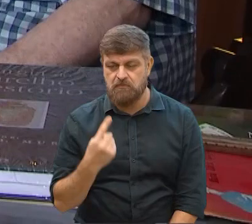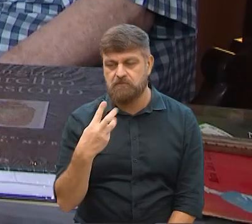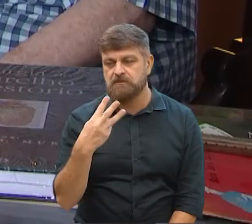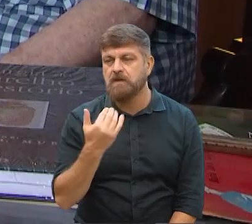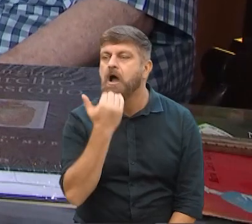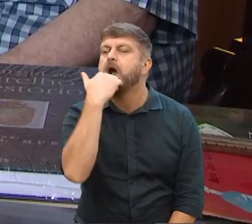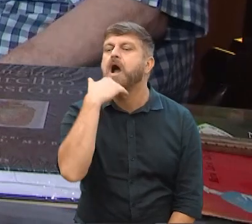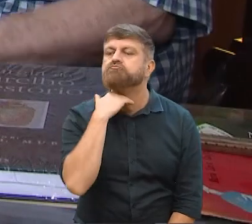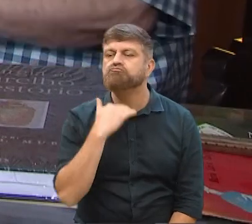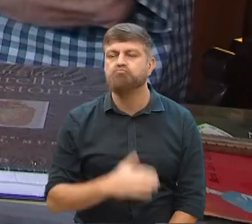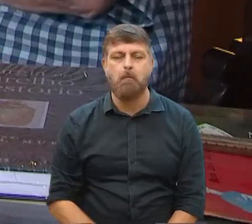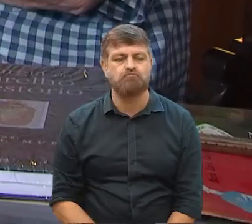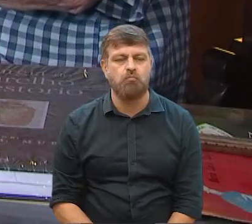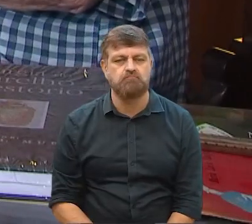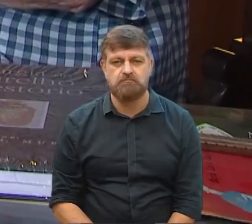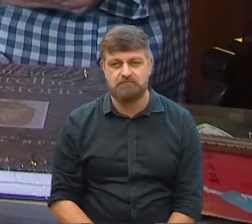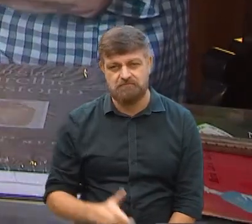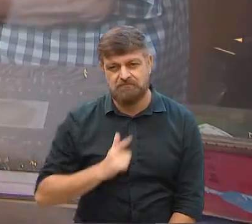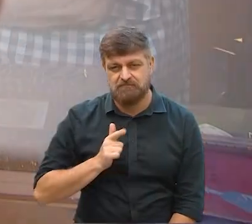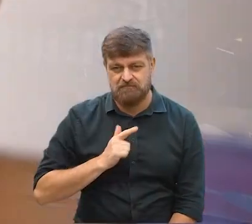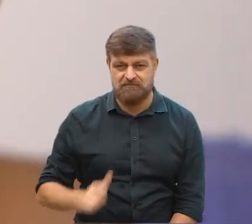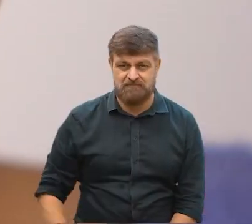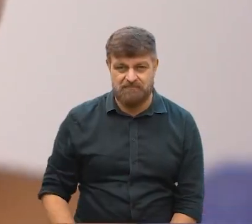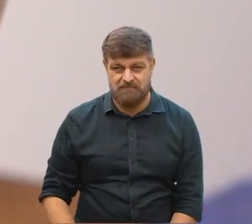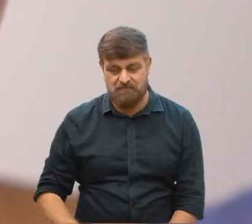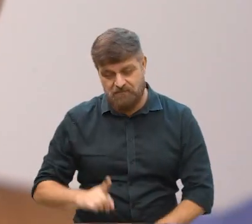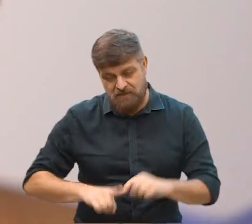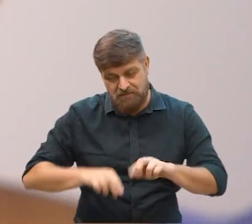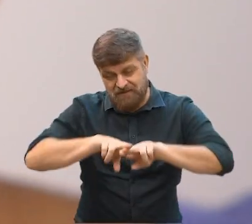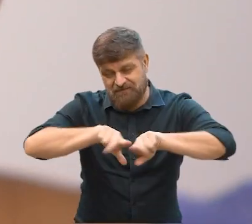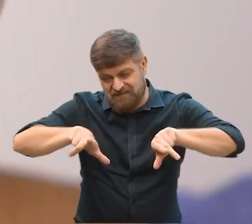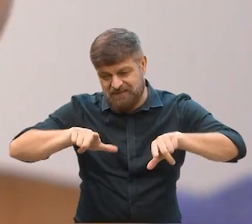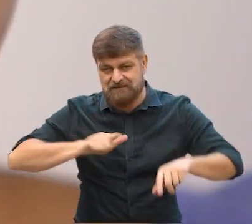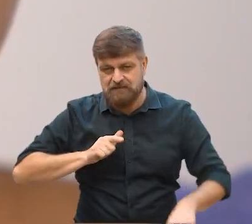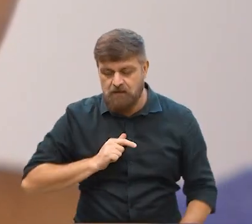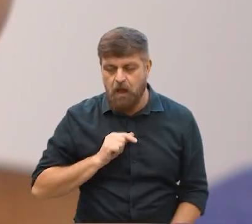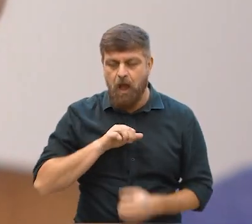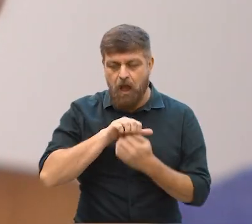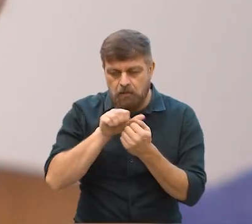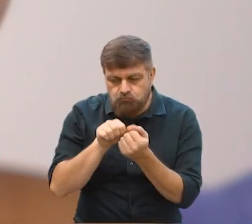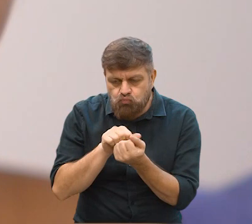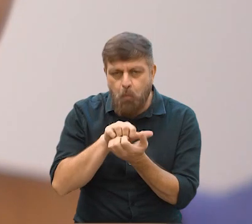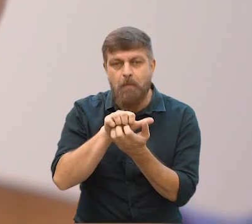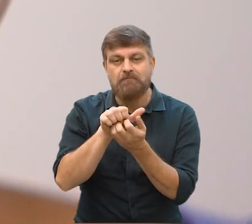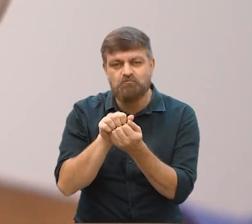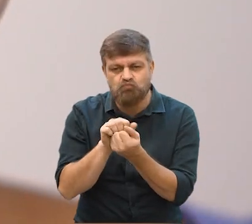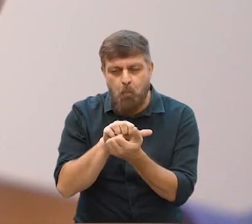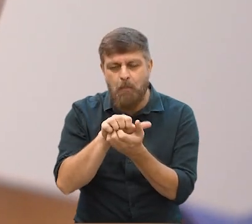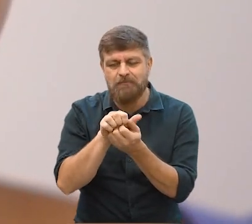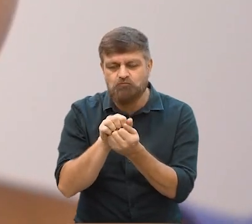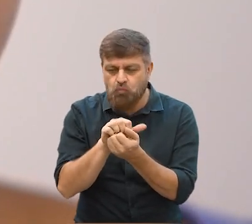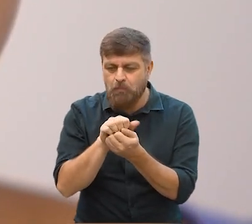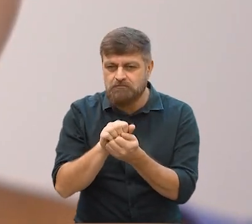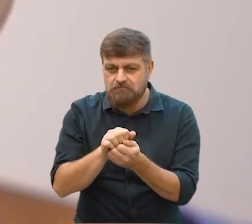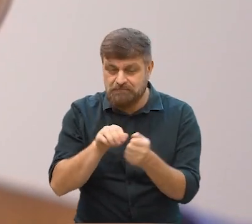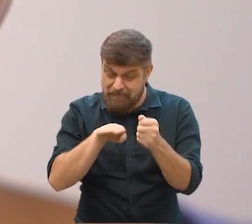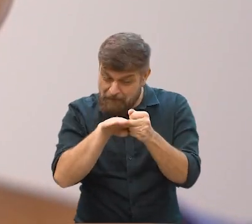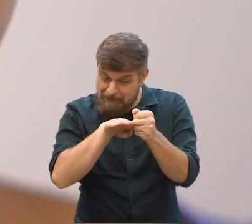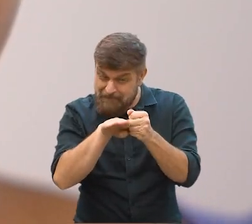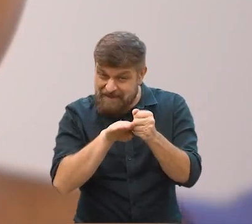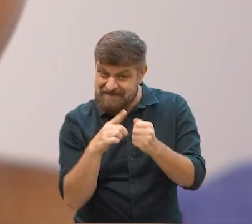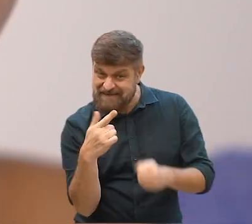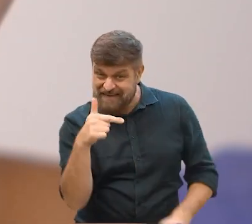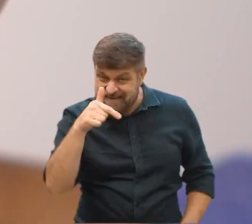bluff. É claro que varia com o alimento, né? Se é um alimento mais consistente, menos consistente. Mas, em média, são